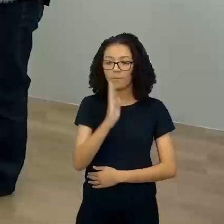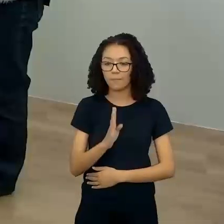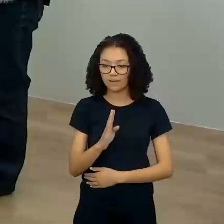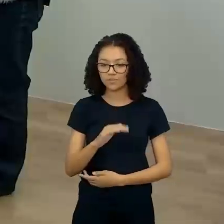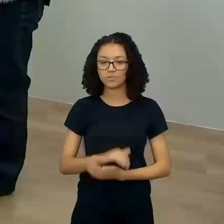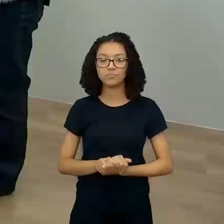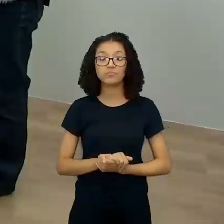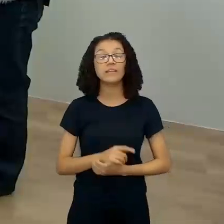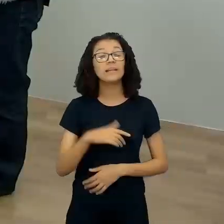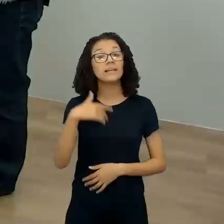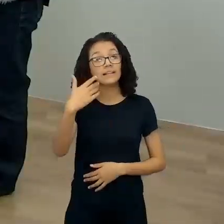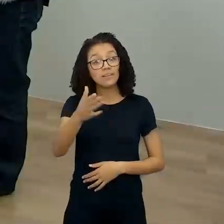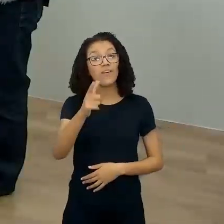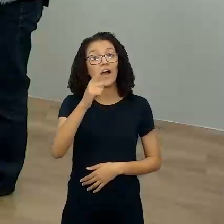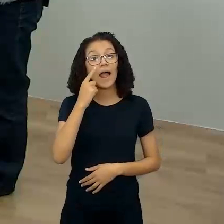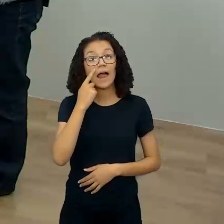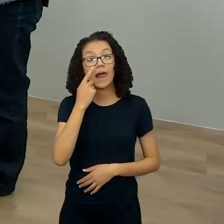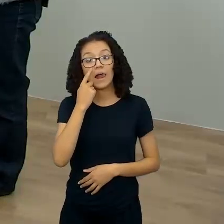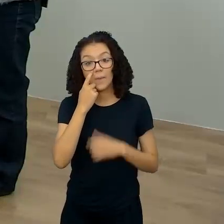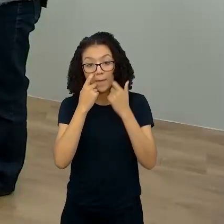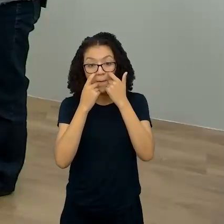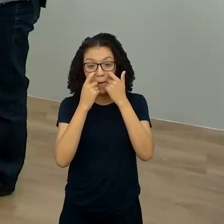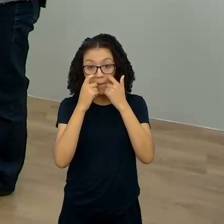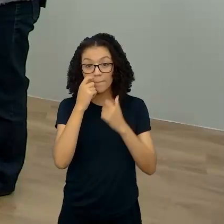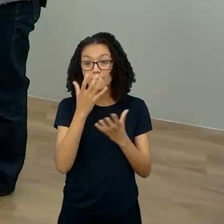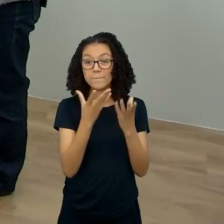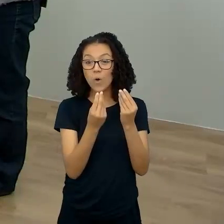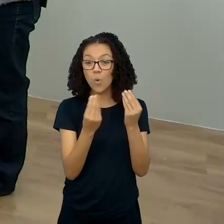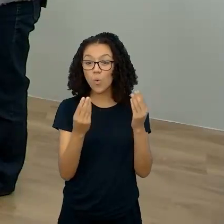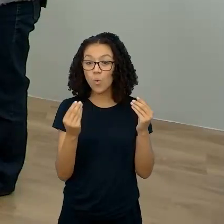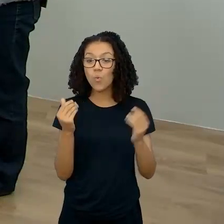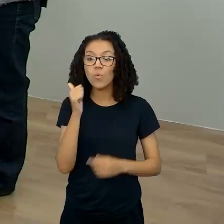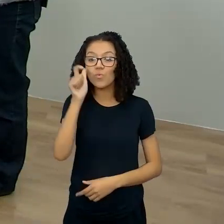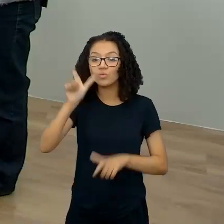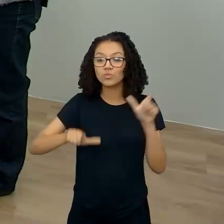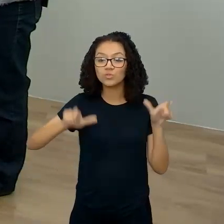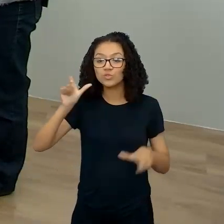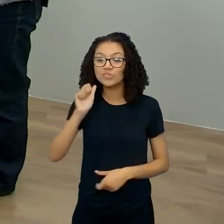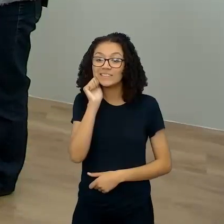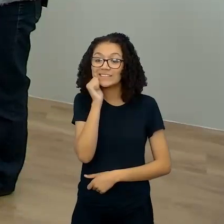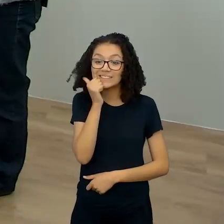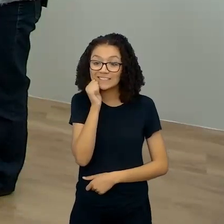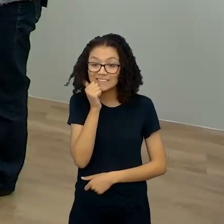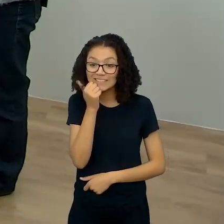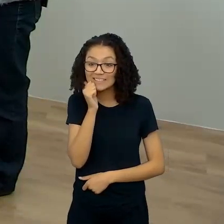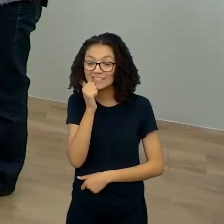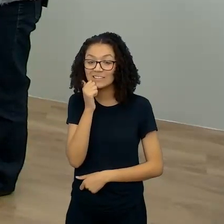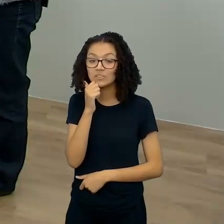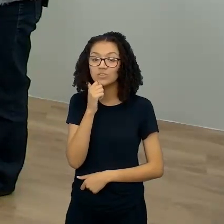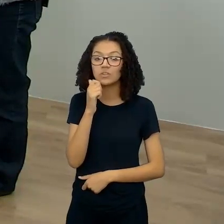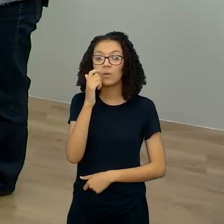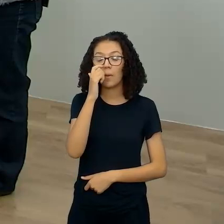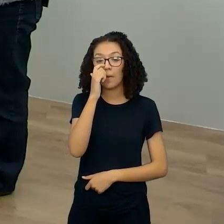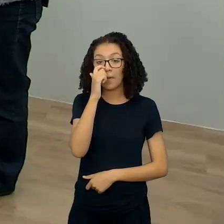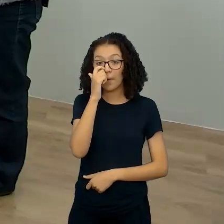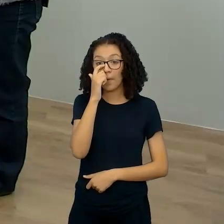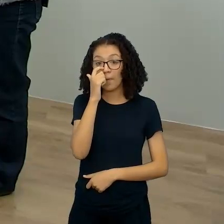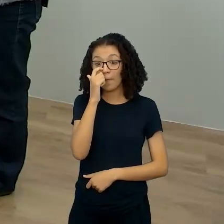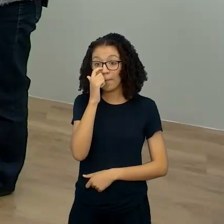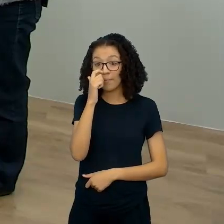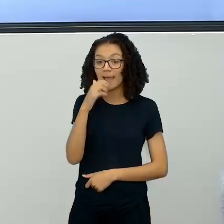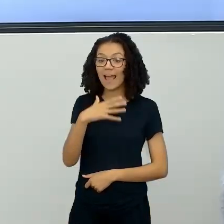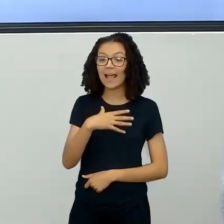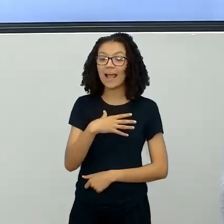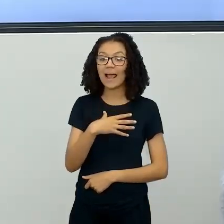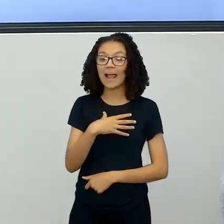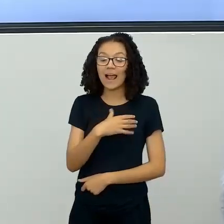ela tem vários cientistas de renome que hoje trabalham e que foram alunos dela,